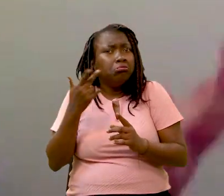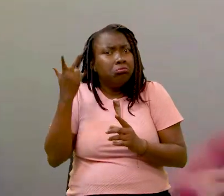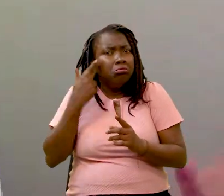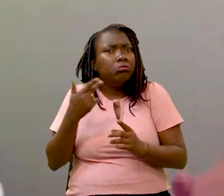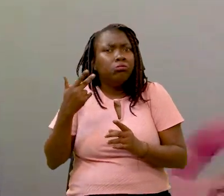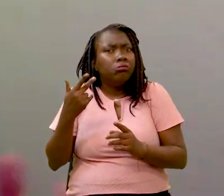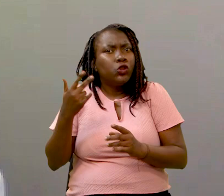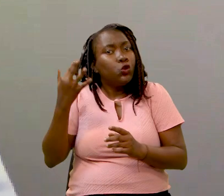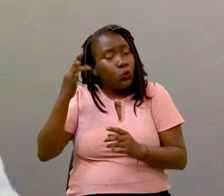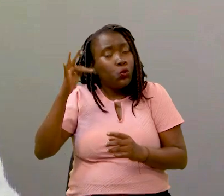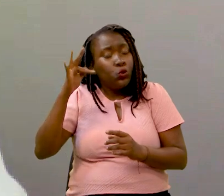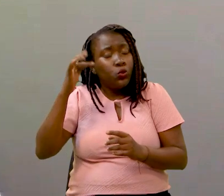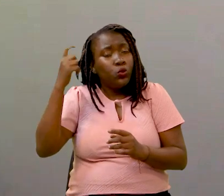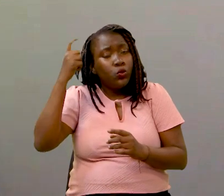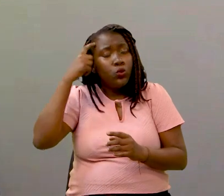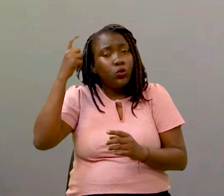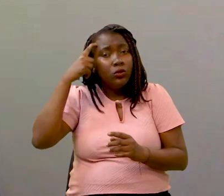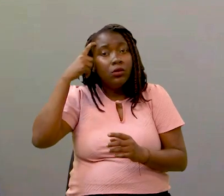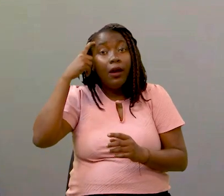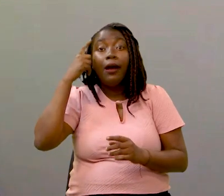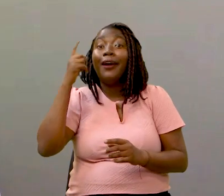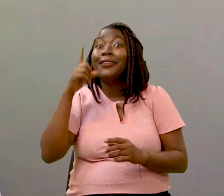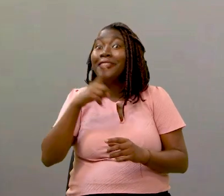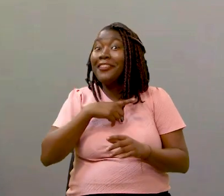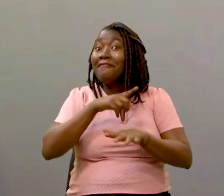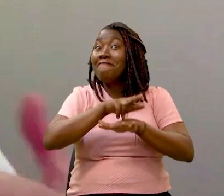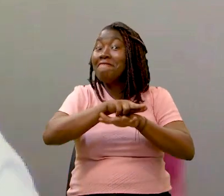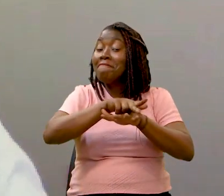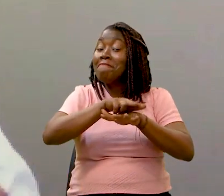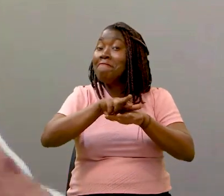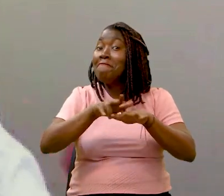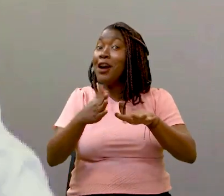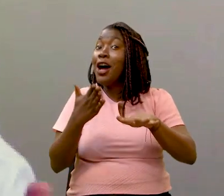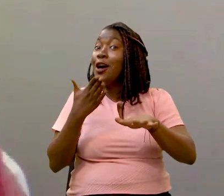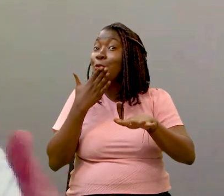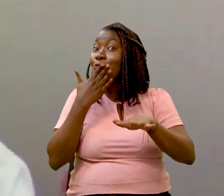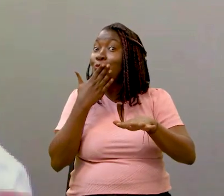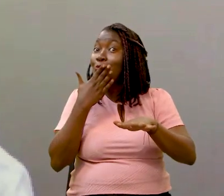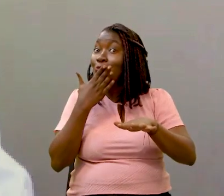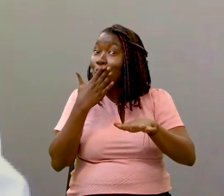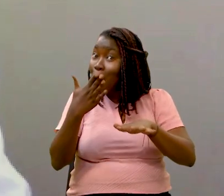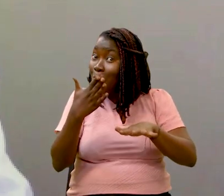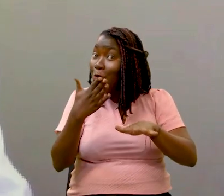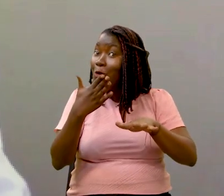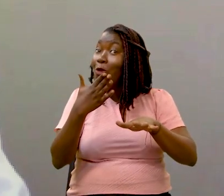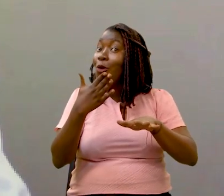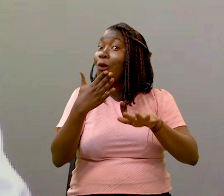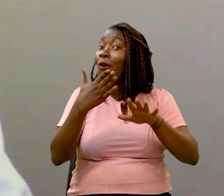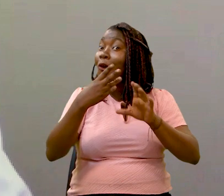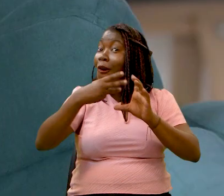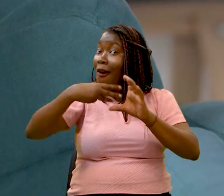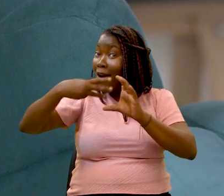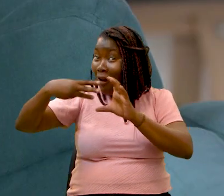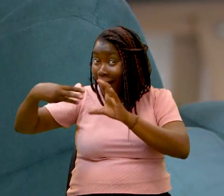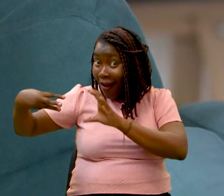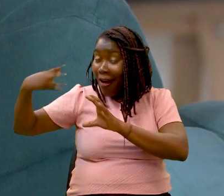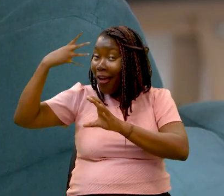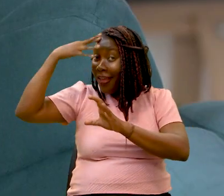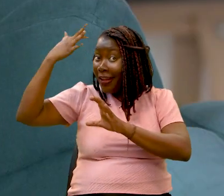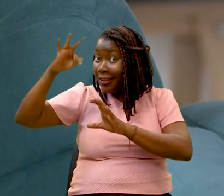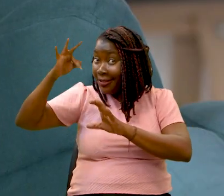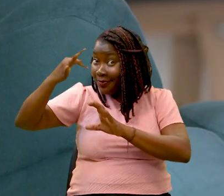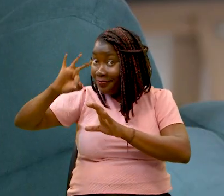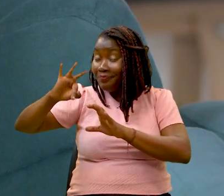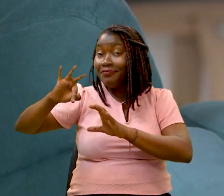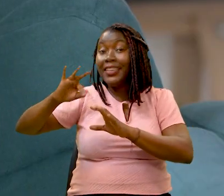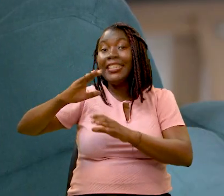dor que pega a cabeça. E existem vários tipos, várias classificações dentro das dores de cabeça. Dor de cabeça